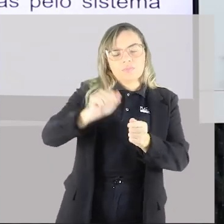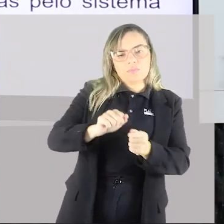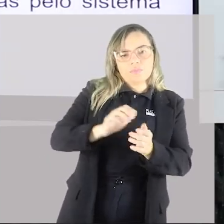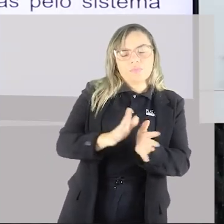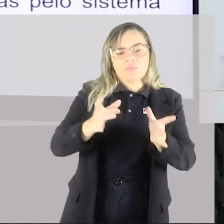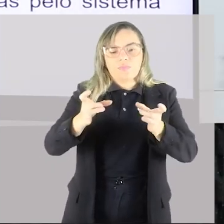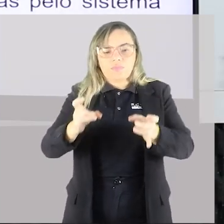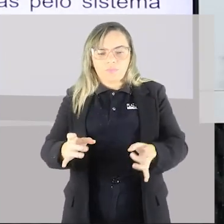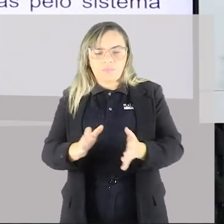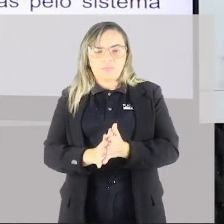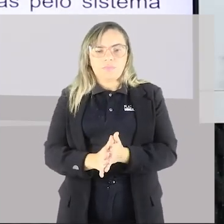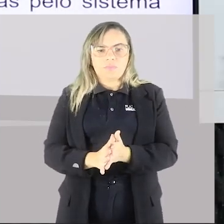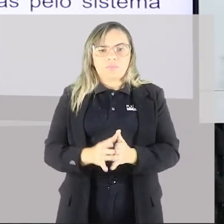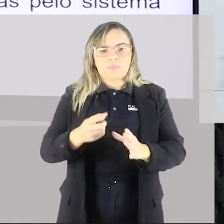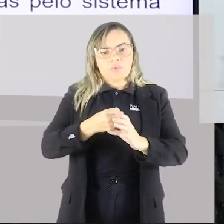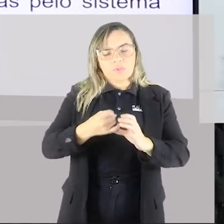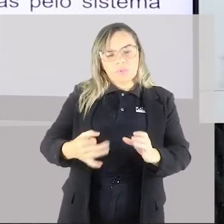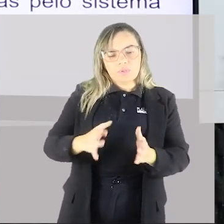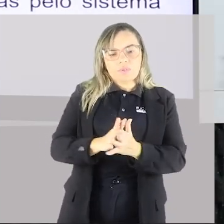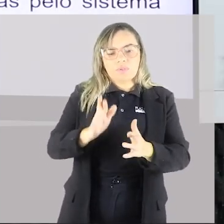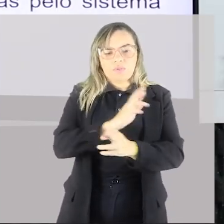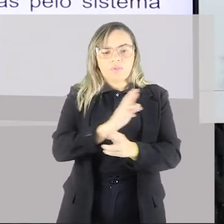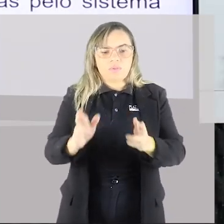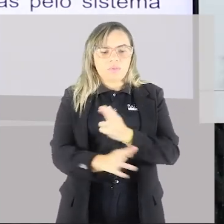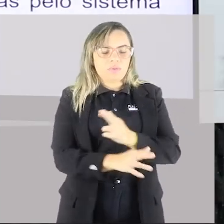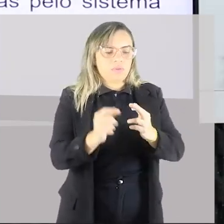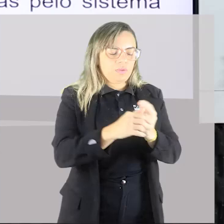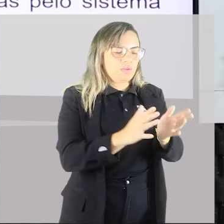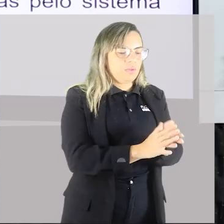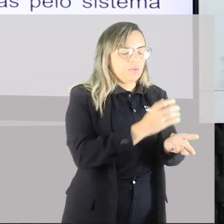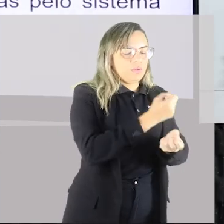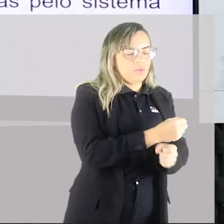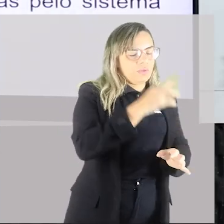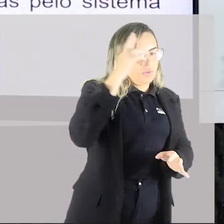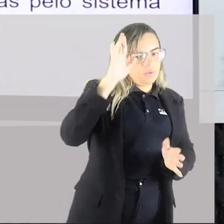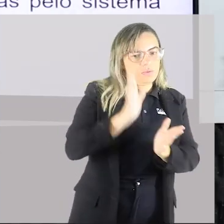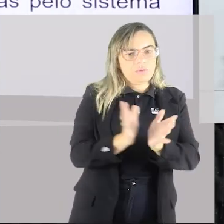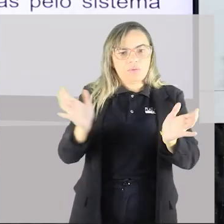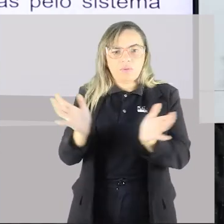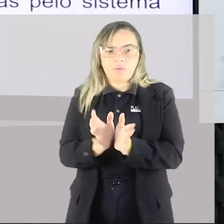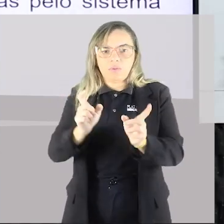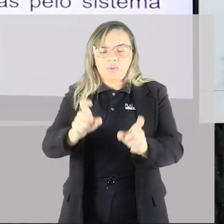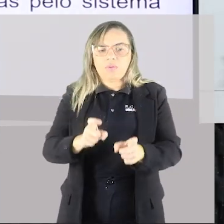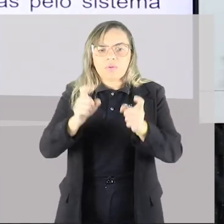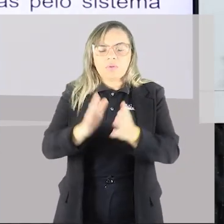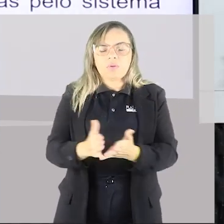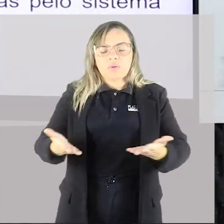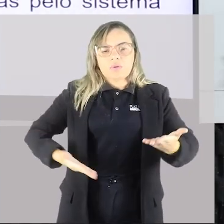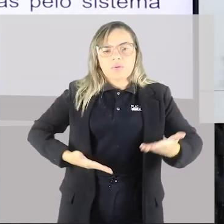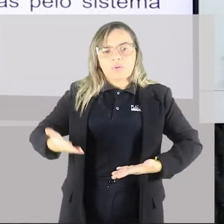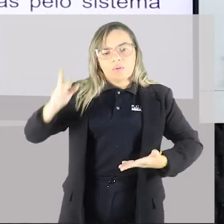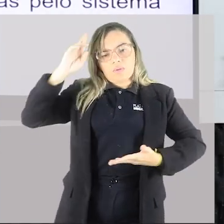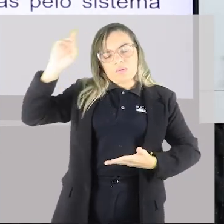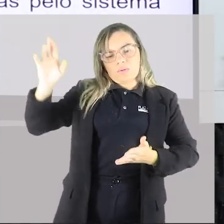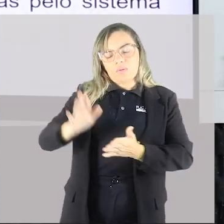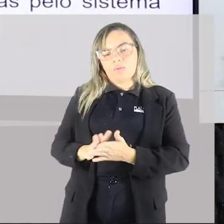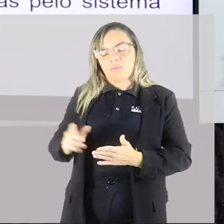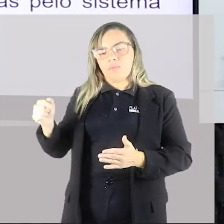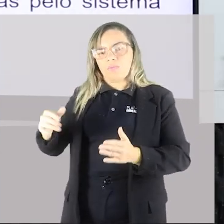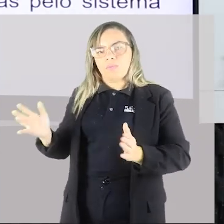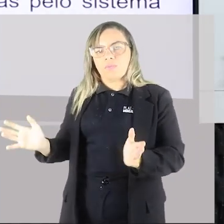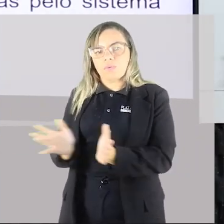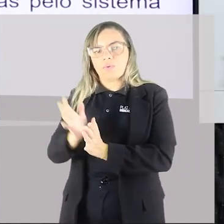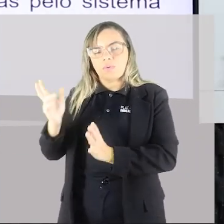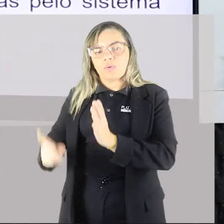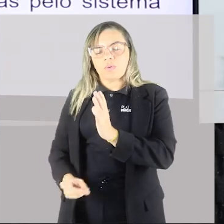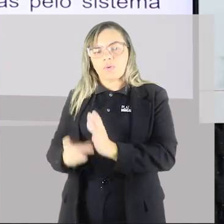dentro do seu respectivo. Então o escravismo, senhor e escravo, feudalismo, senhor e servo, capitalismo, burguês